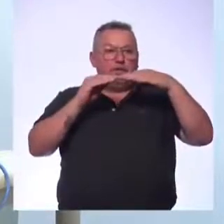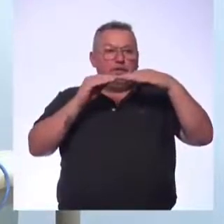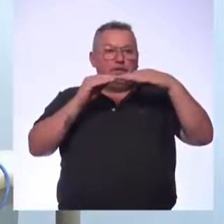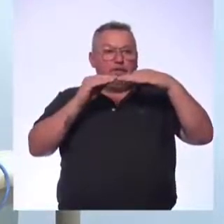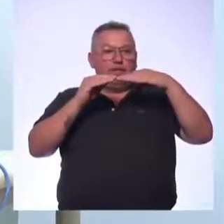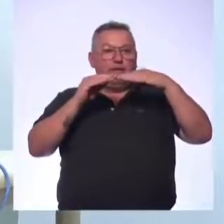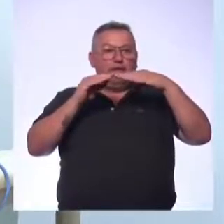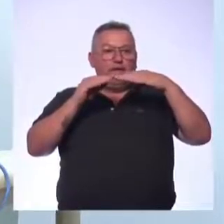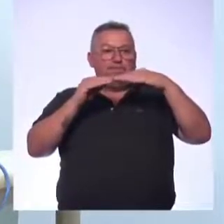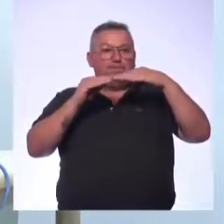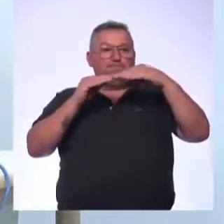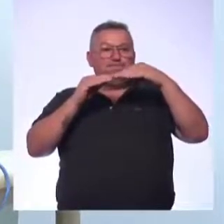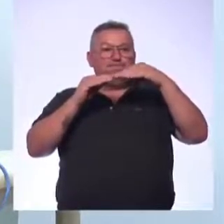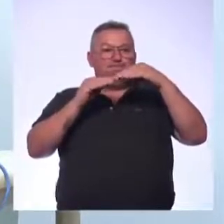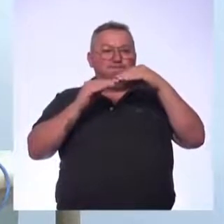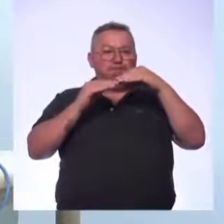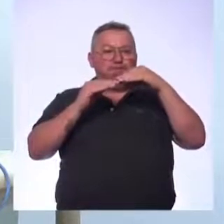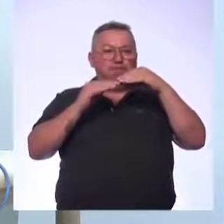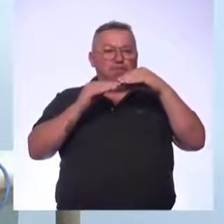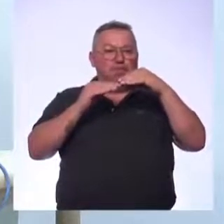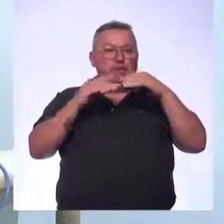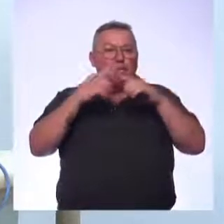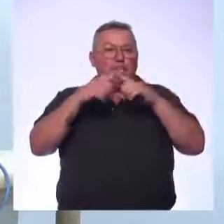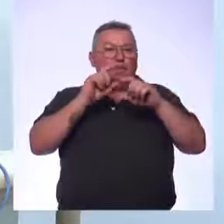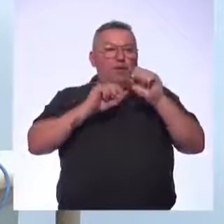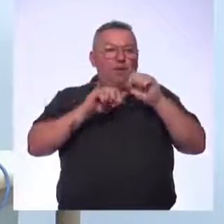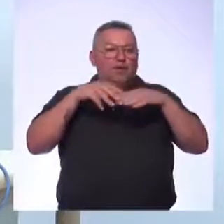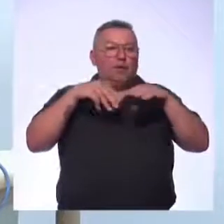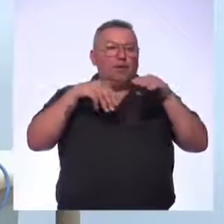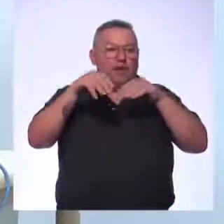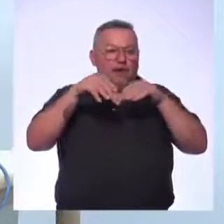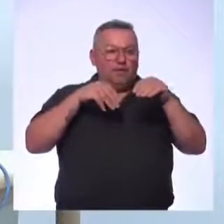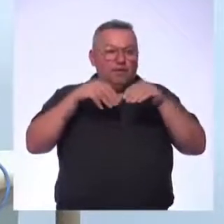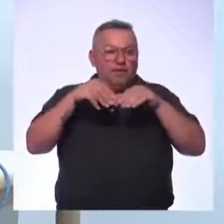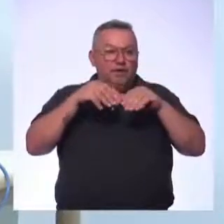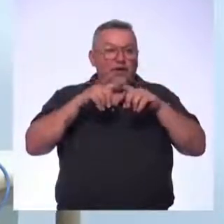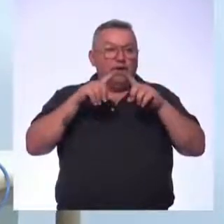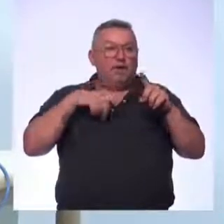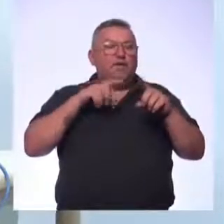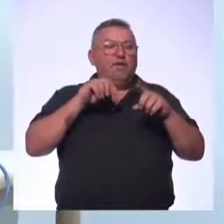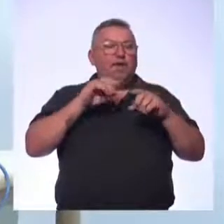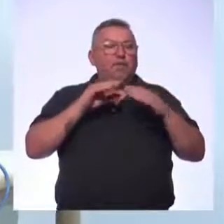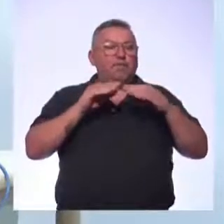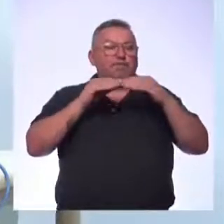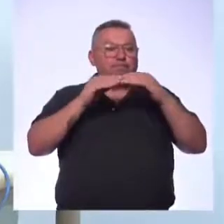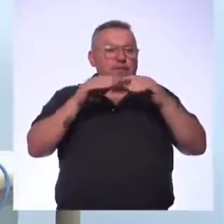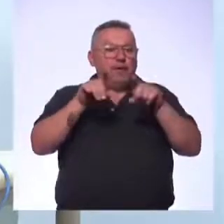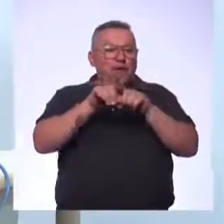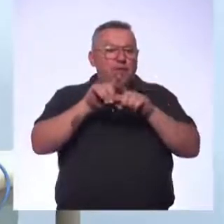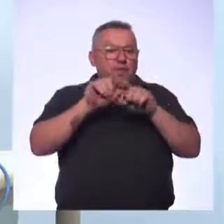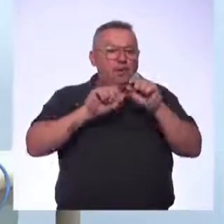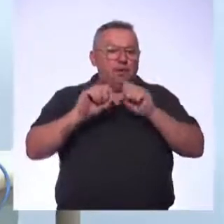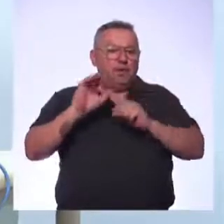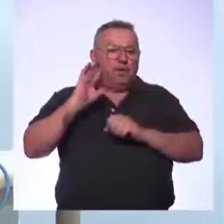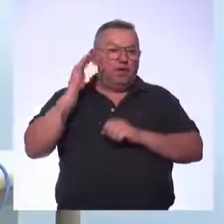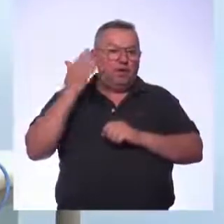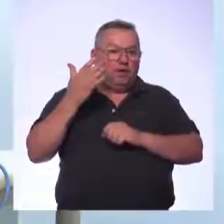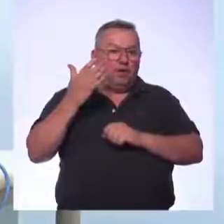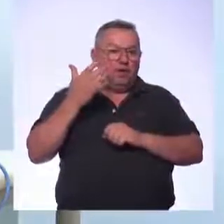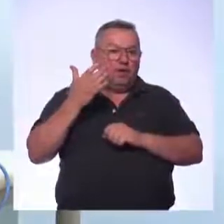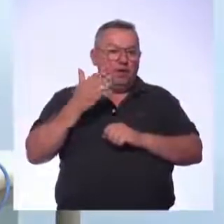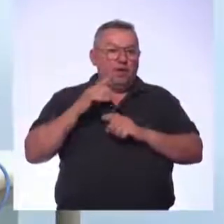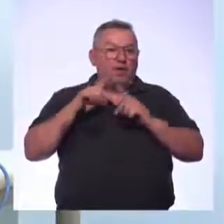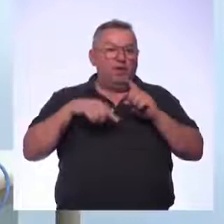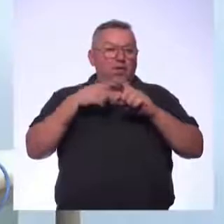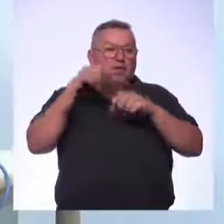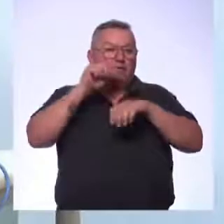vai envergar, entendeu? Porque as placas, elas são maleáveis, então elas vão envergar. E até um ponto que algumas placas que são